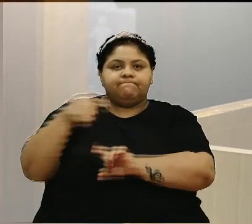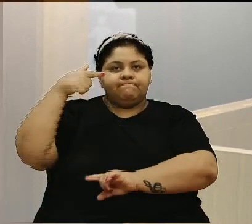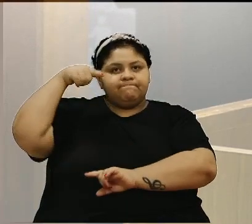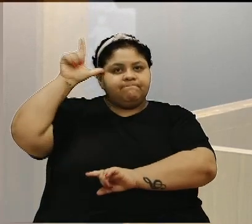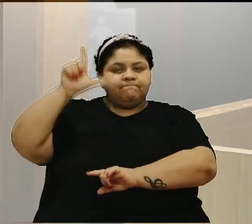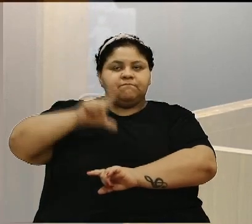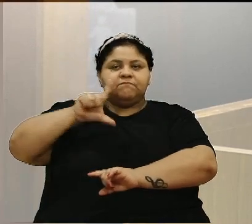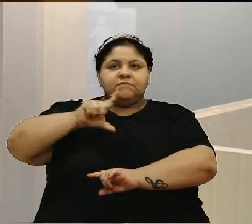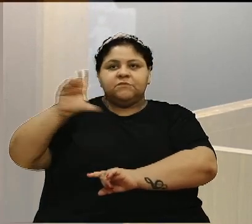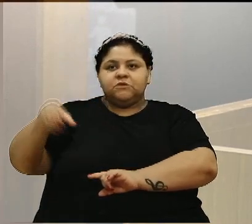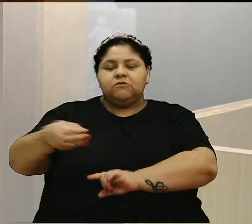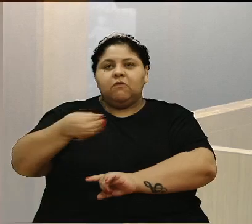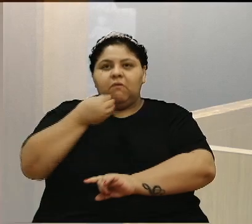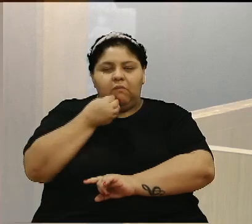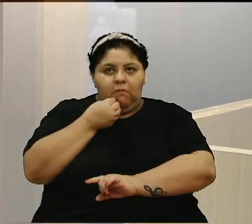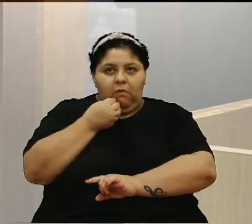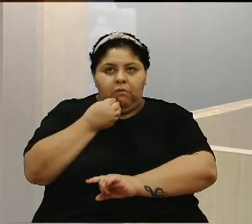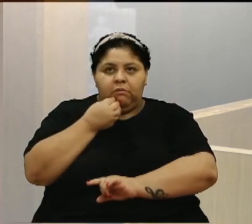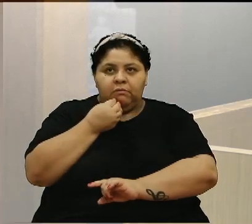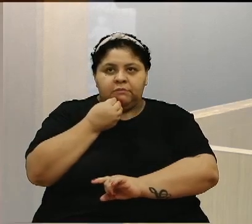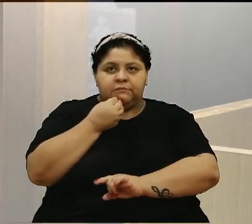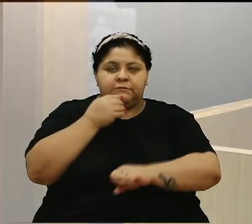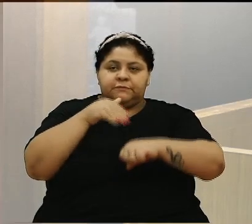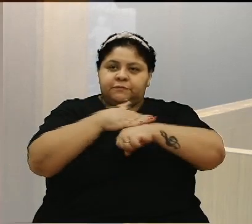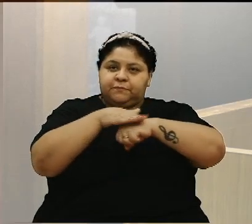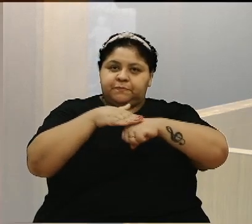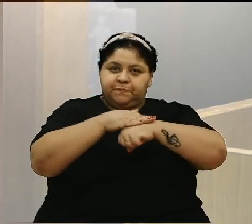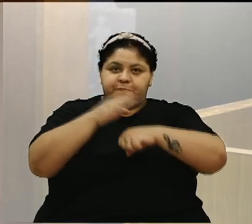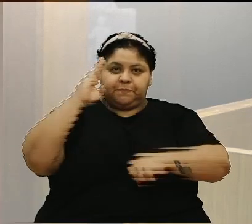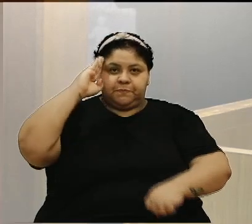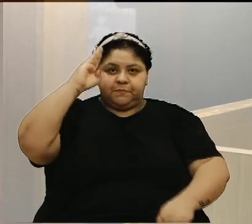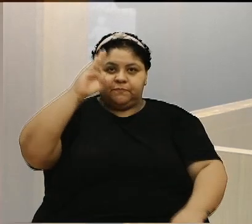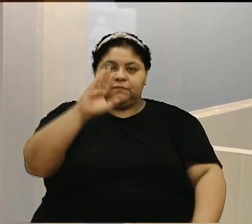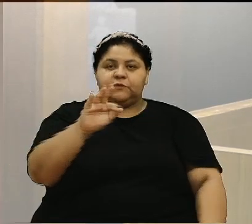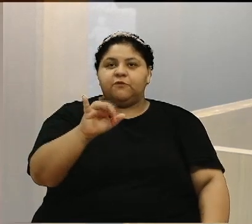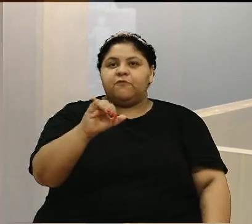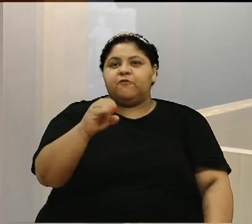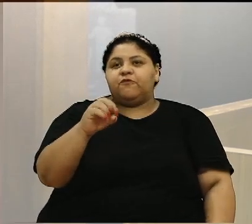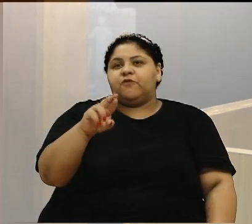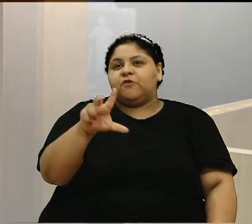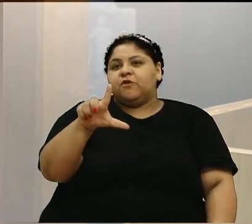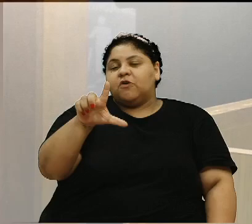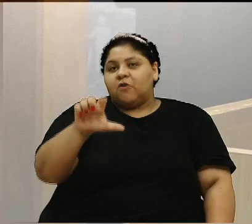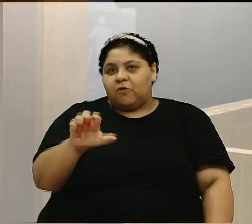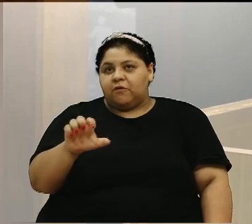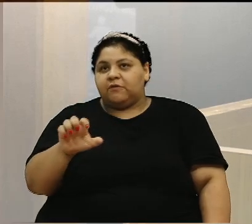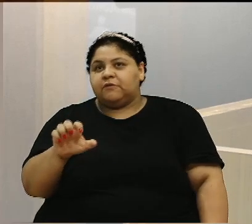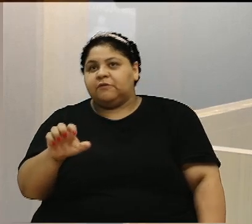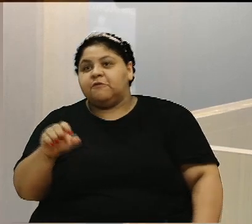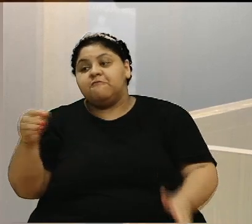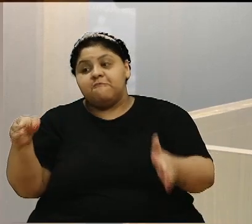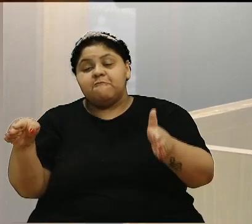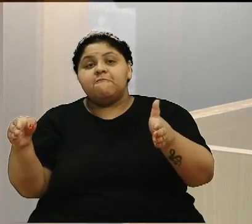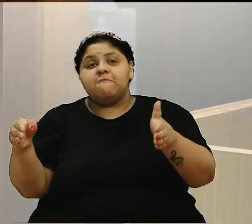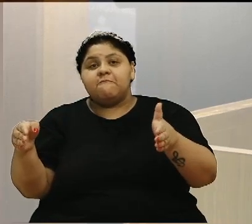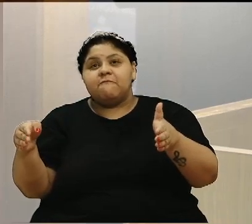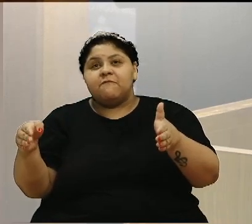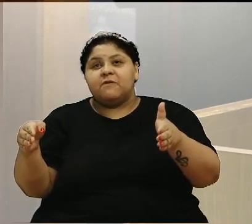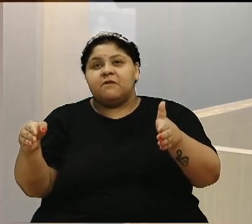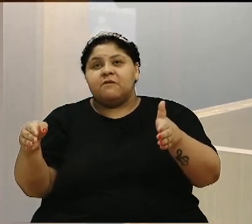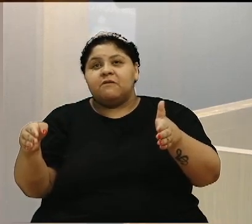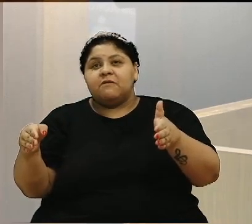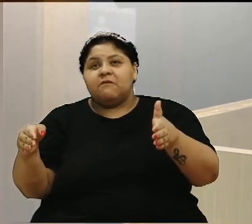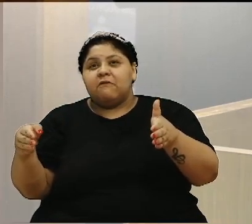a possibilidade, como falei, de conversar com o Coronel Fioli. Então, virá também em torno de